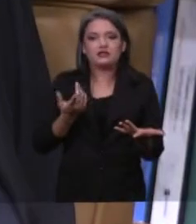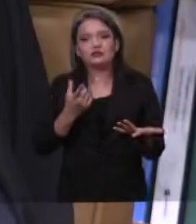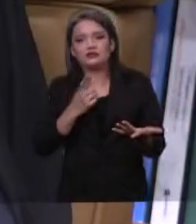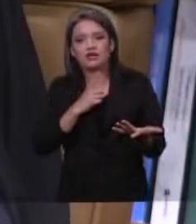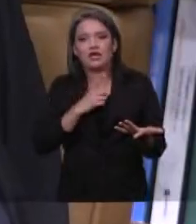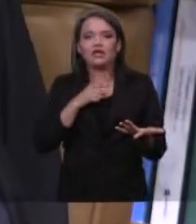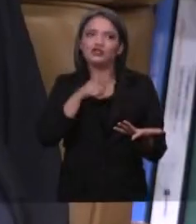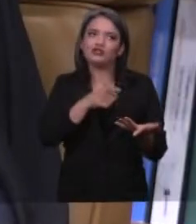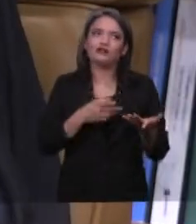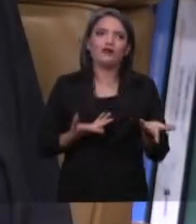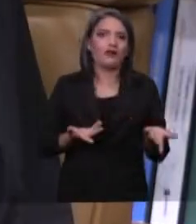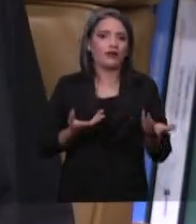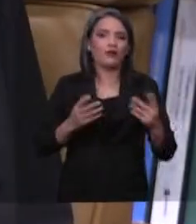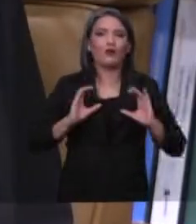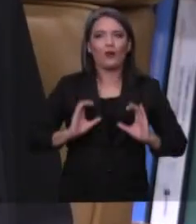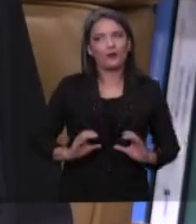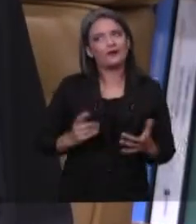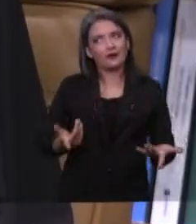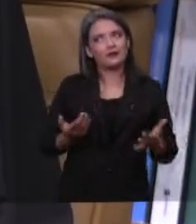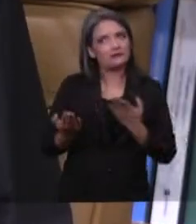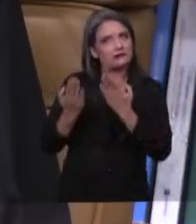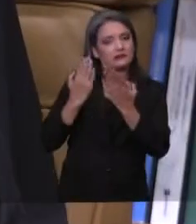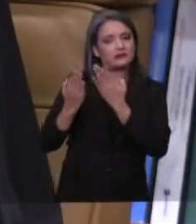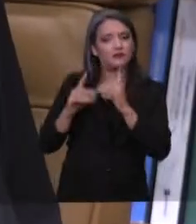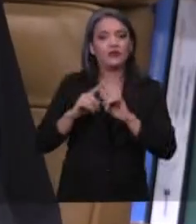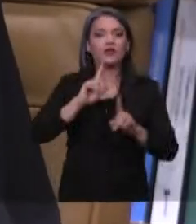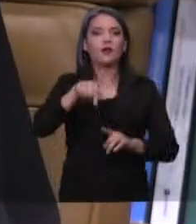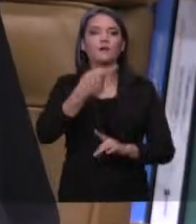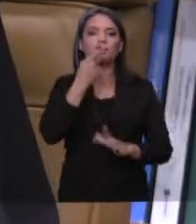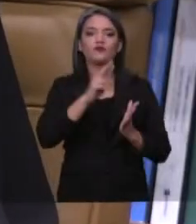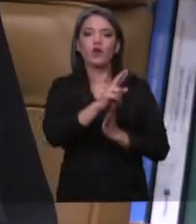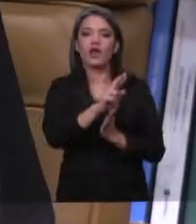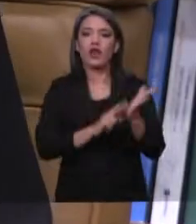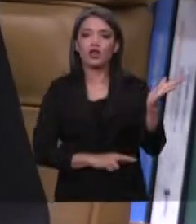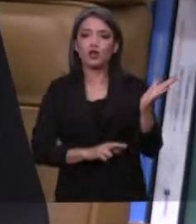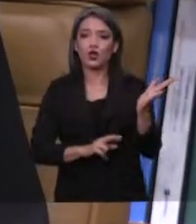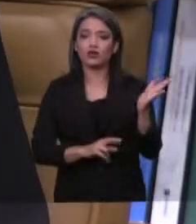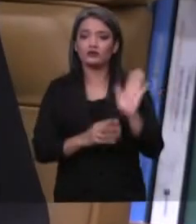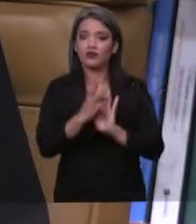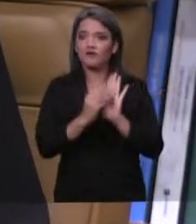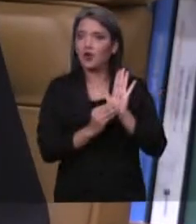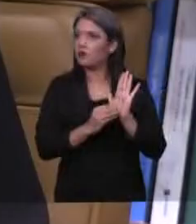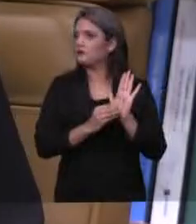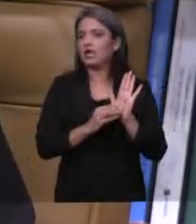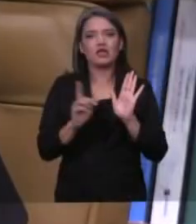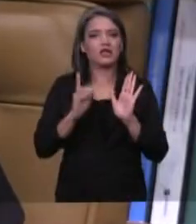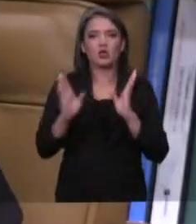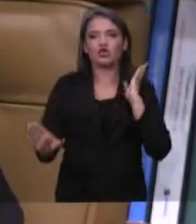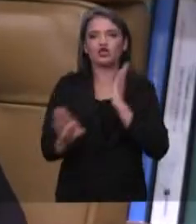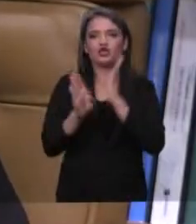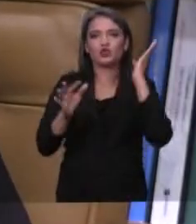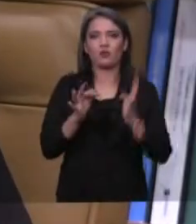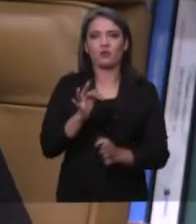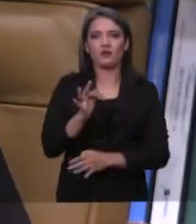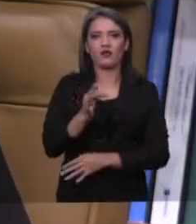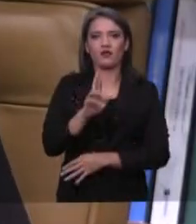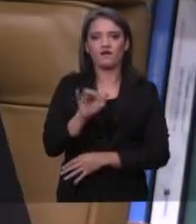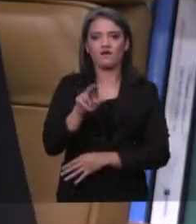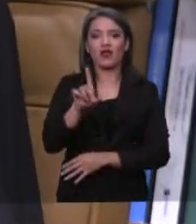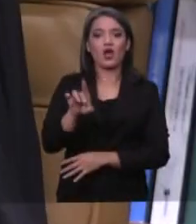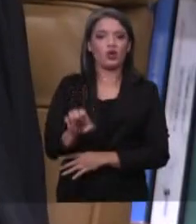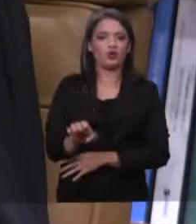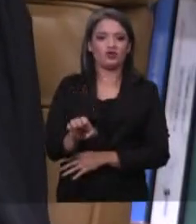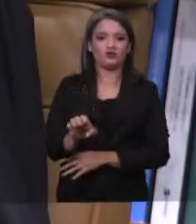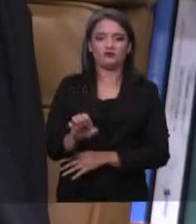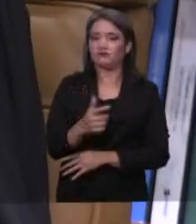de levantar suspeitas, ao final produziu um relatório dizendo que não houve fraude ou não encontramos fraude. Não disseram que não houve, disseram